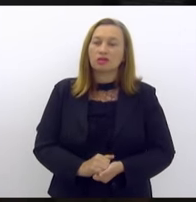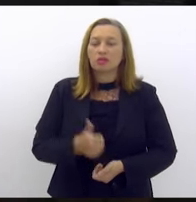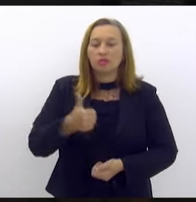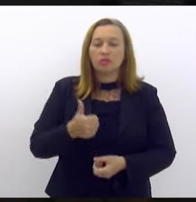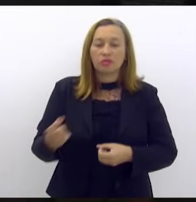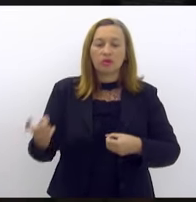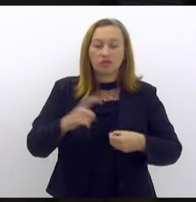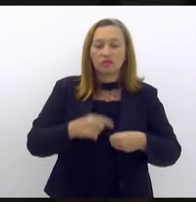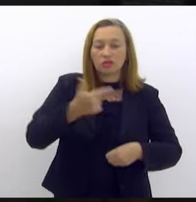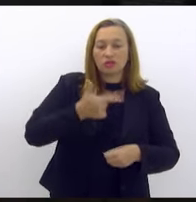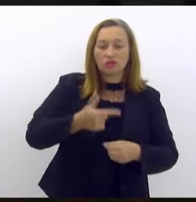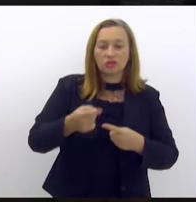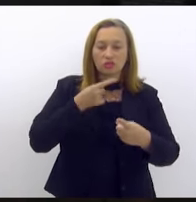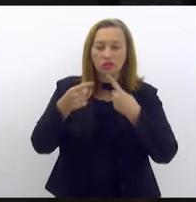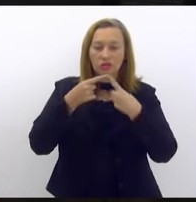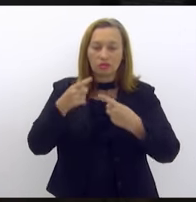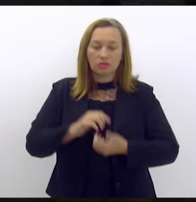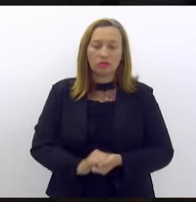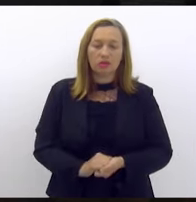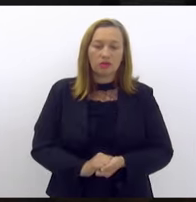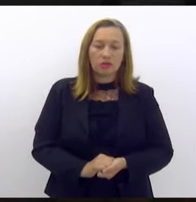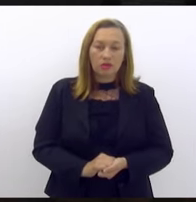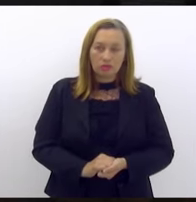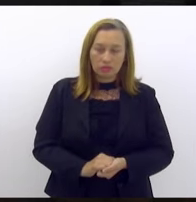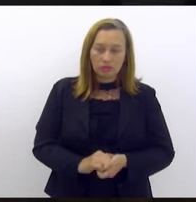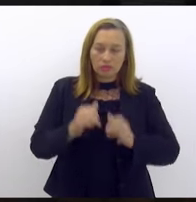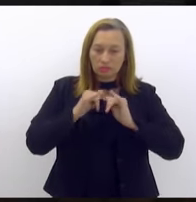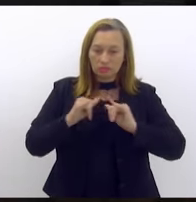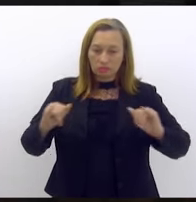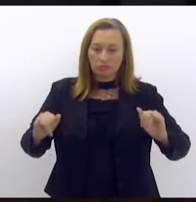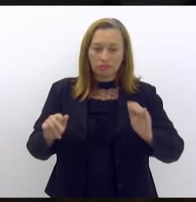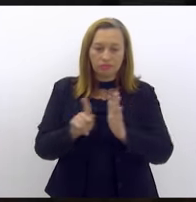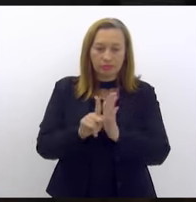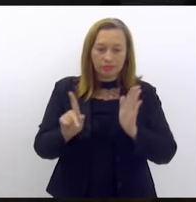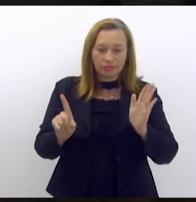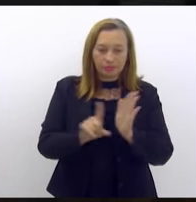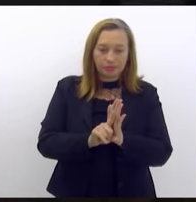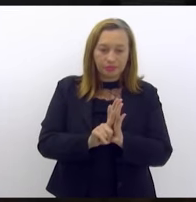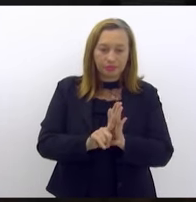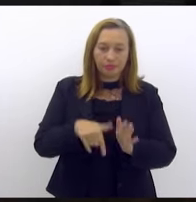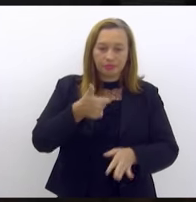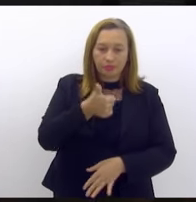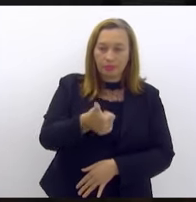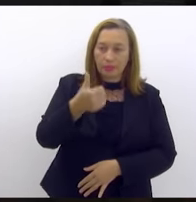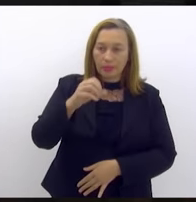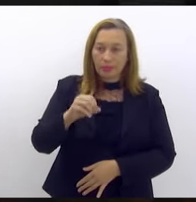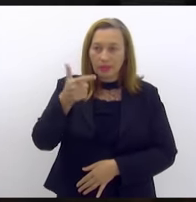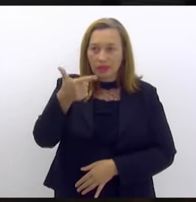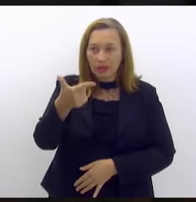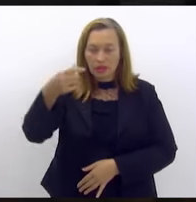em primeira e retorna para a segunda discussão. Anuncio, projeto de lei número